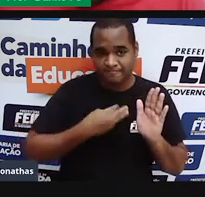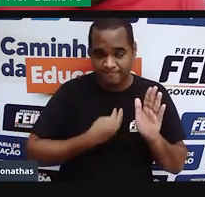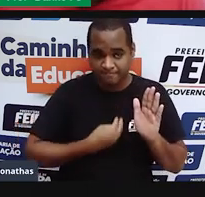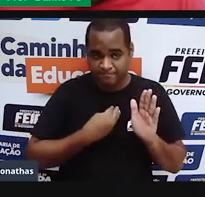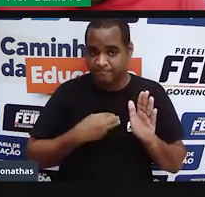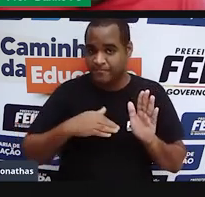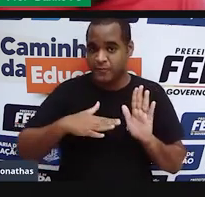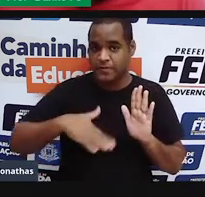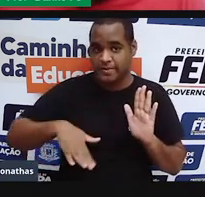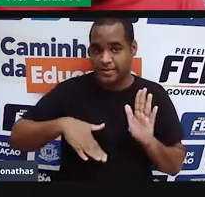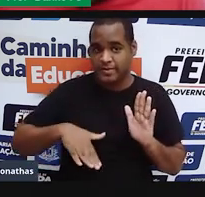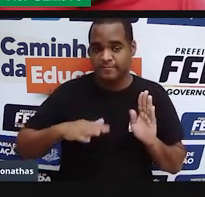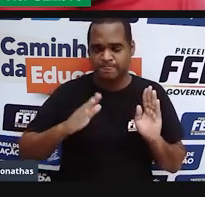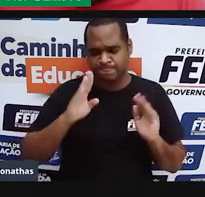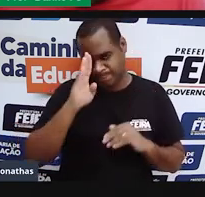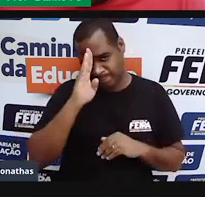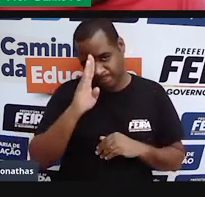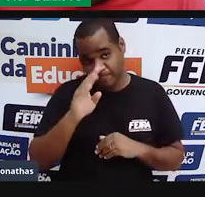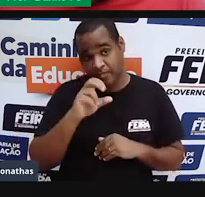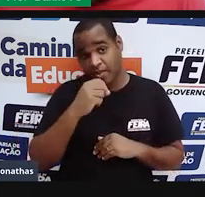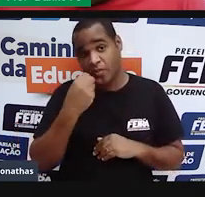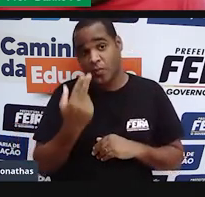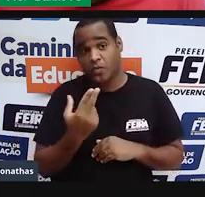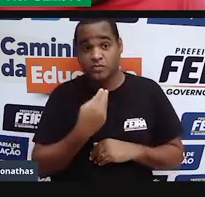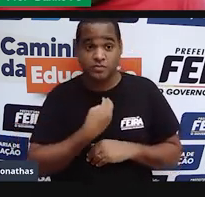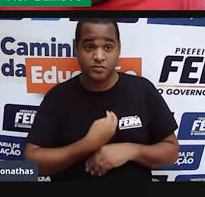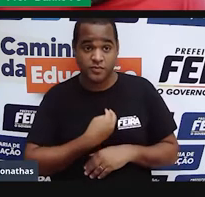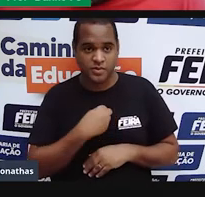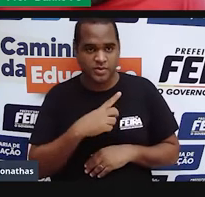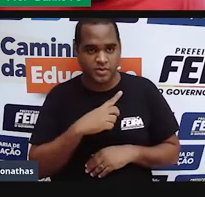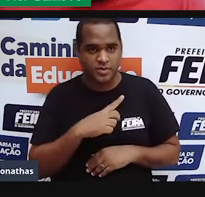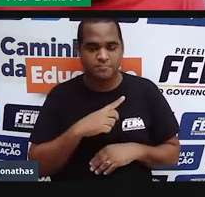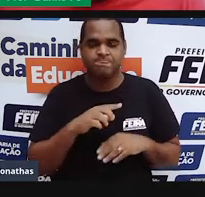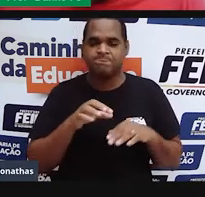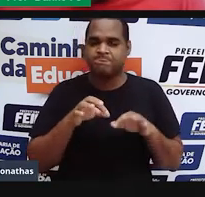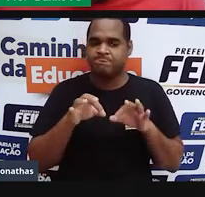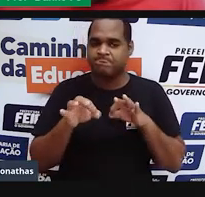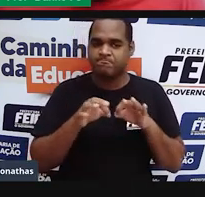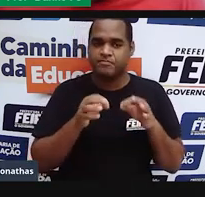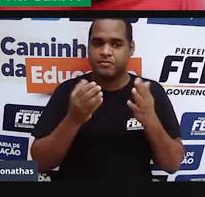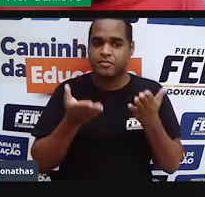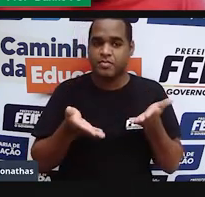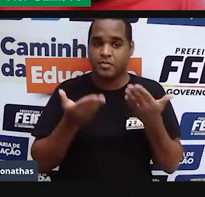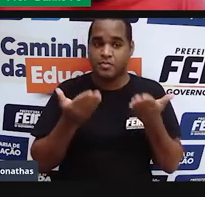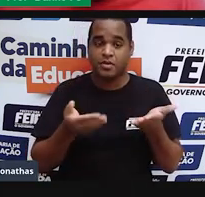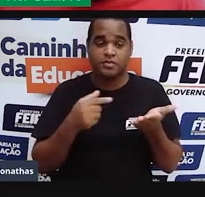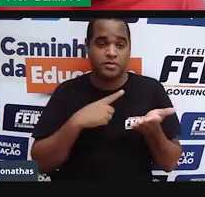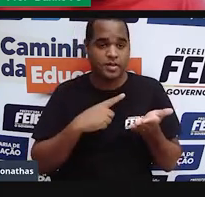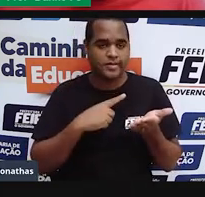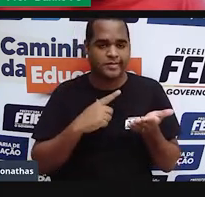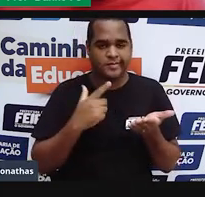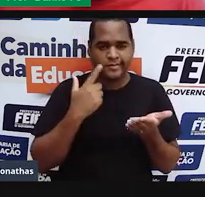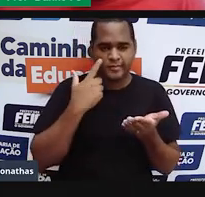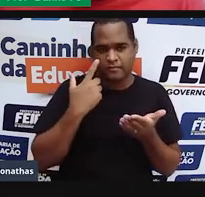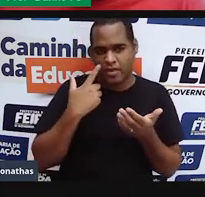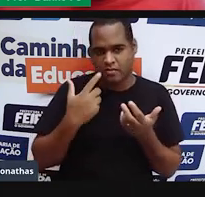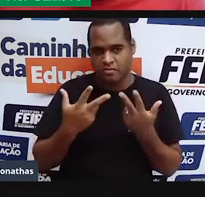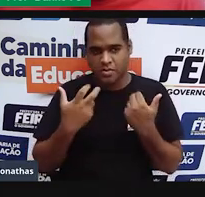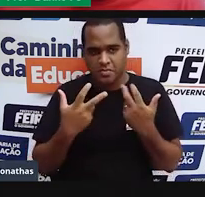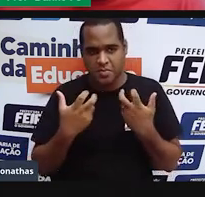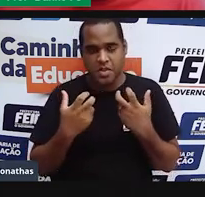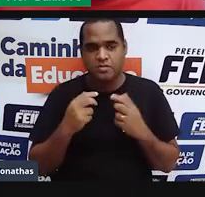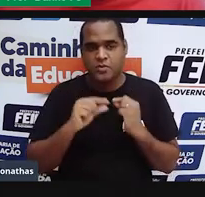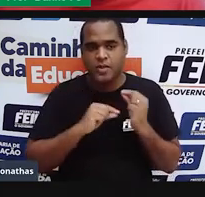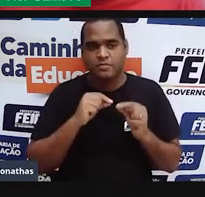Ou um acesso direto, ou controlando a região dos rios, que a gente percebe que é uma região que possui muitos